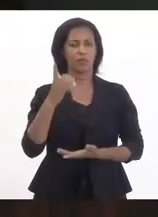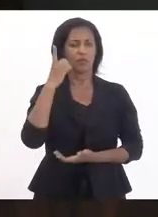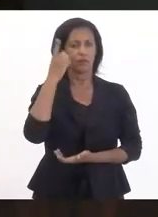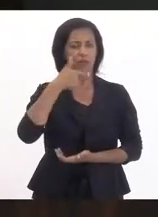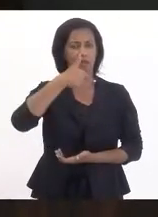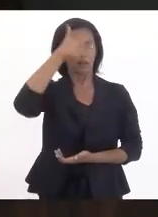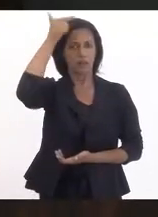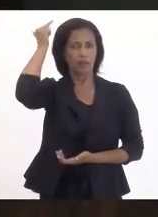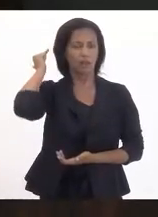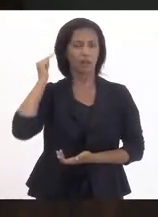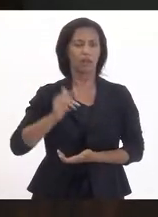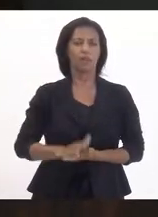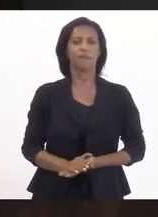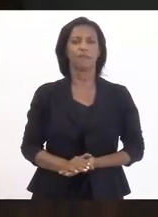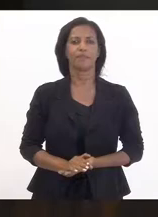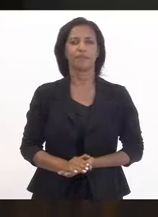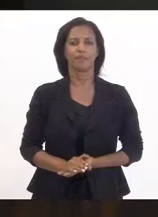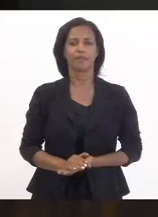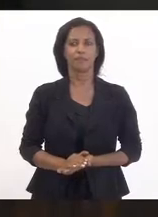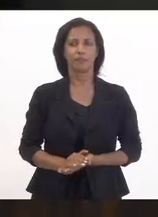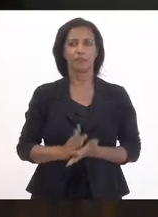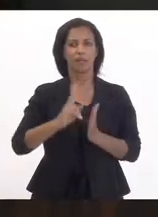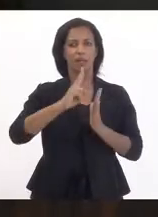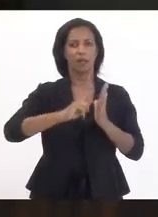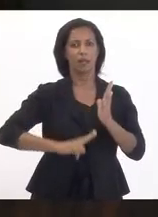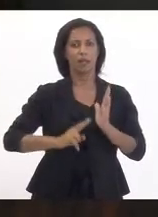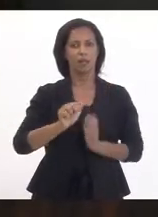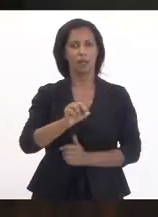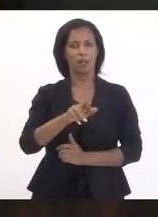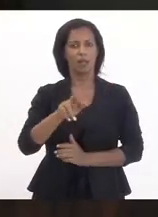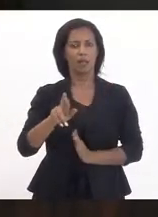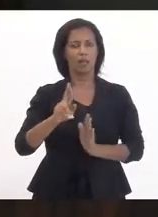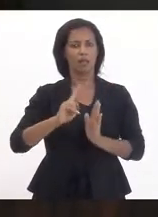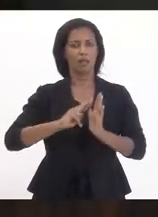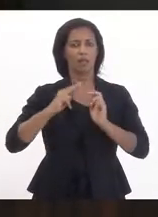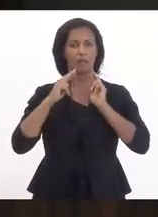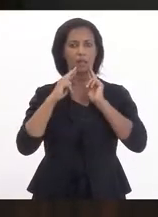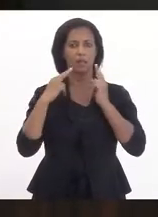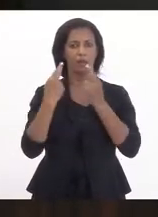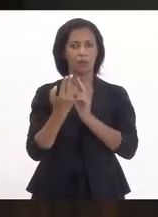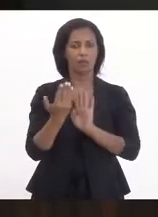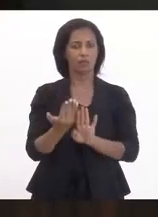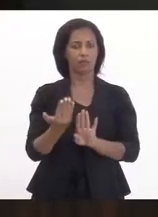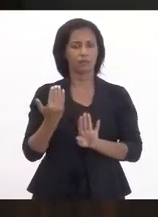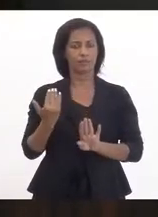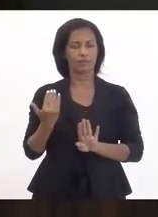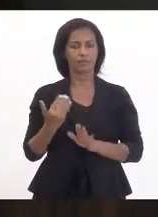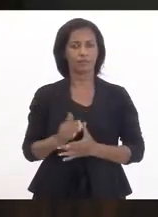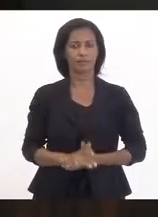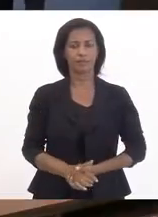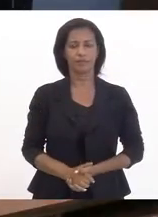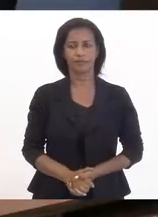deputado Luiz Paulo Correa da Rocha para fazer a leitura da ata da sessão anterior.